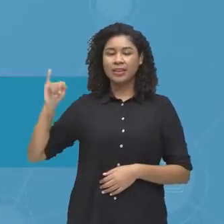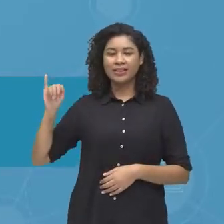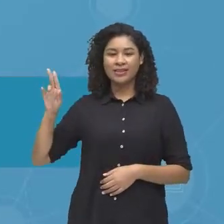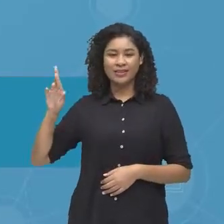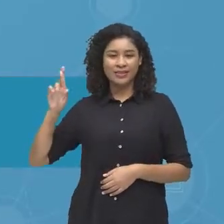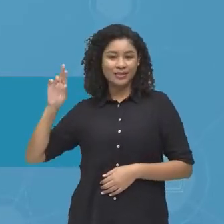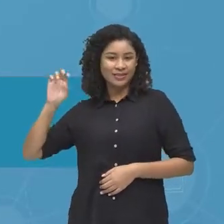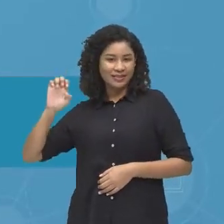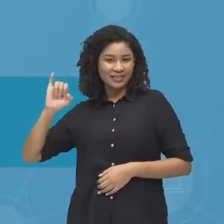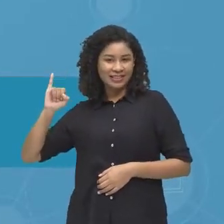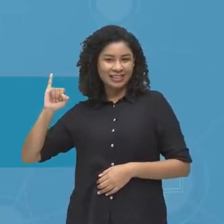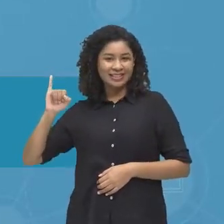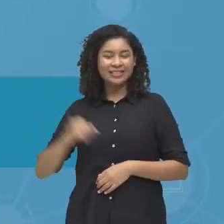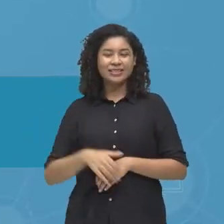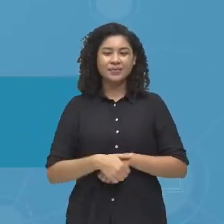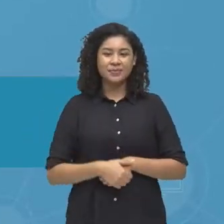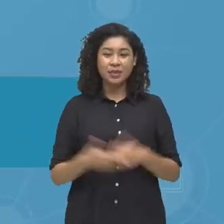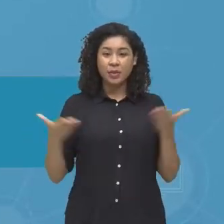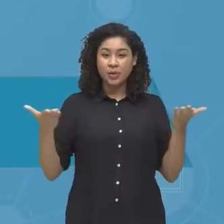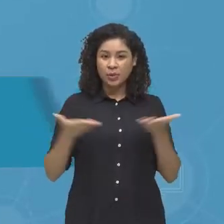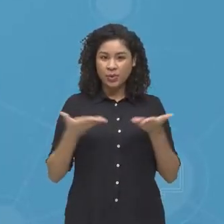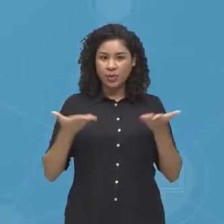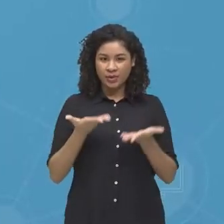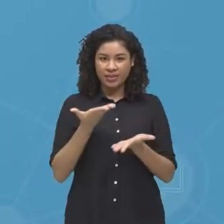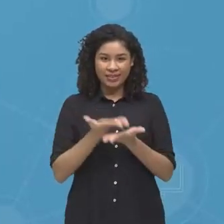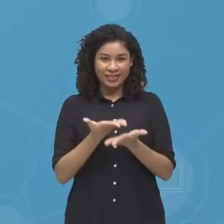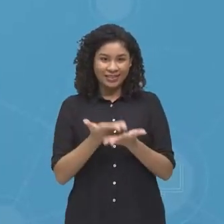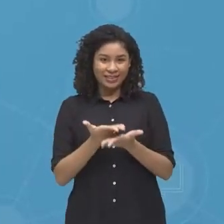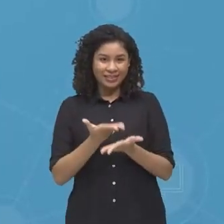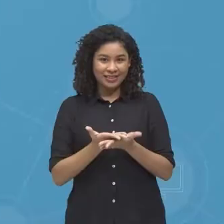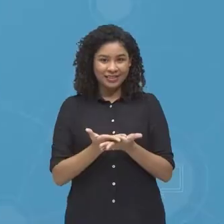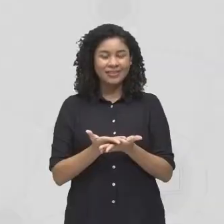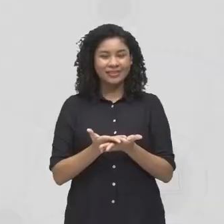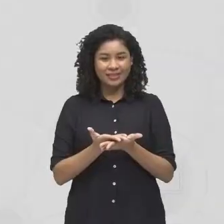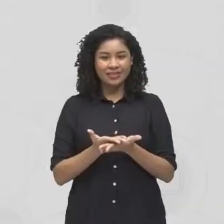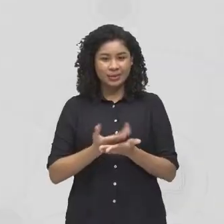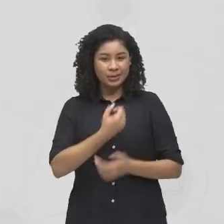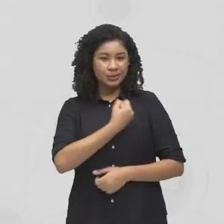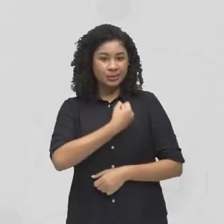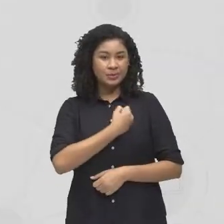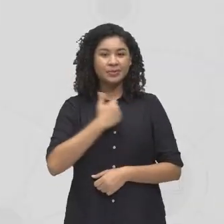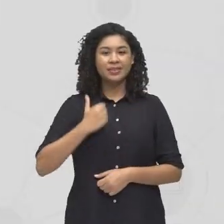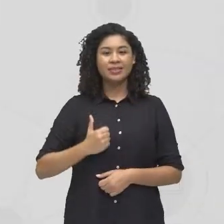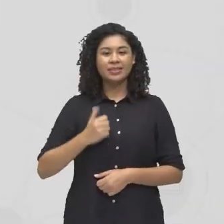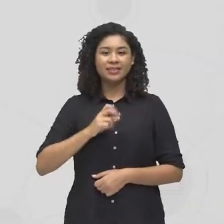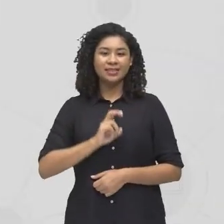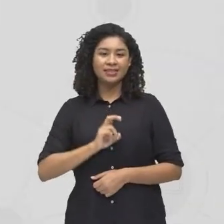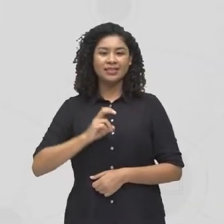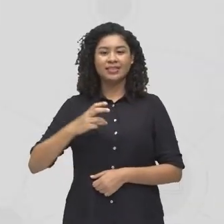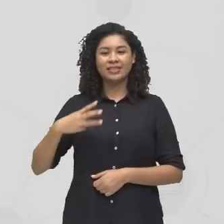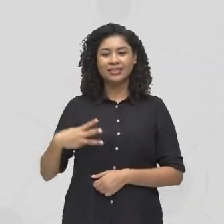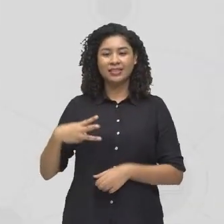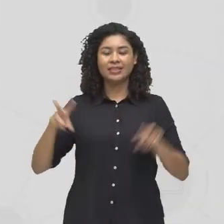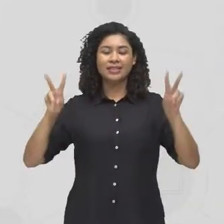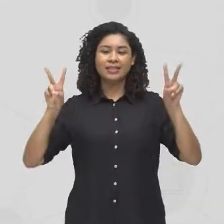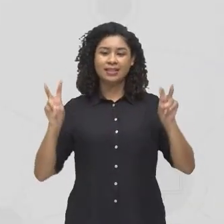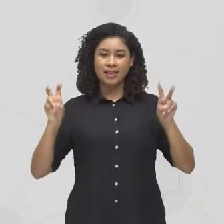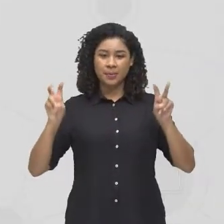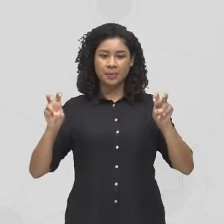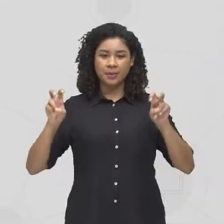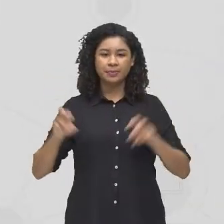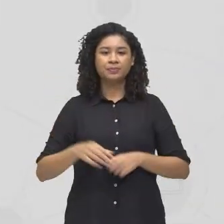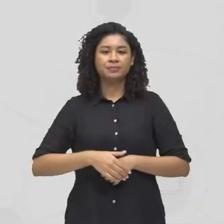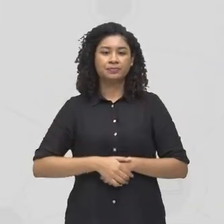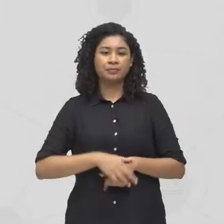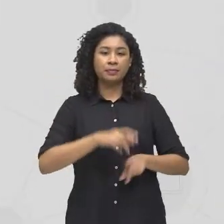ao longo desta aula de ensino religioso, aula 153, com o tema